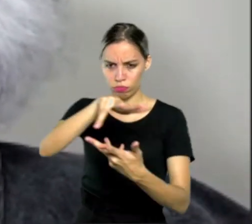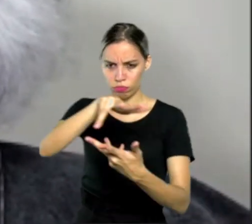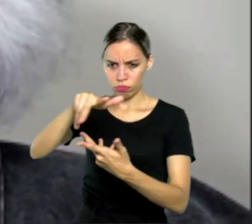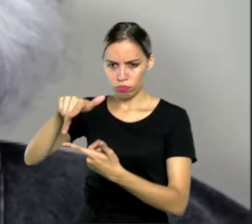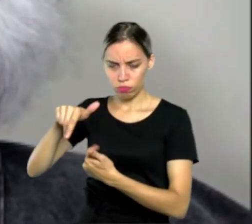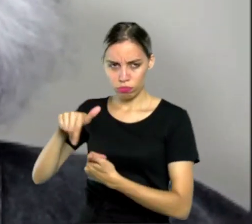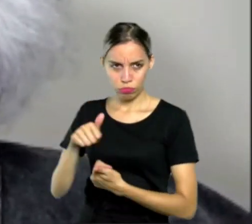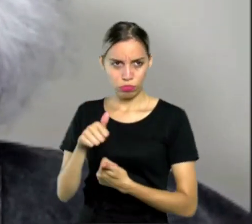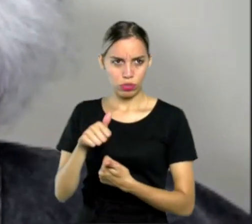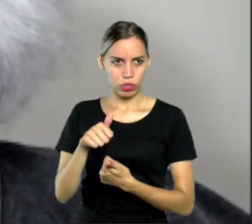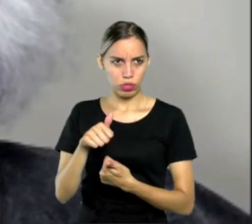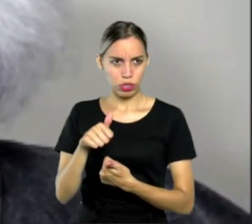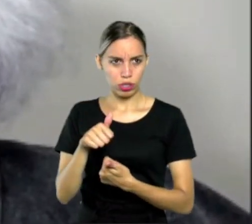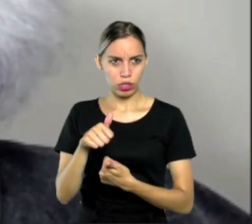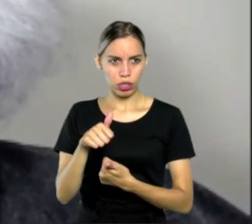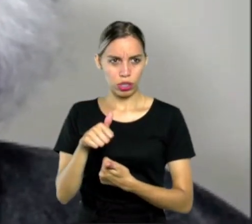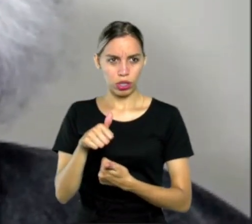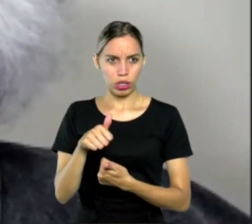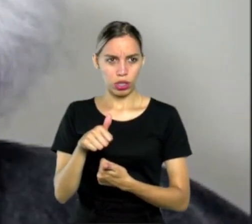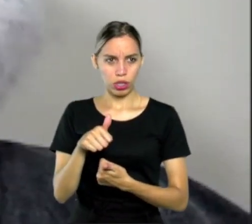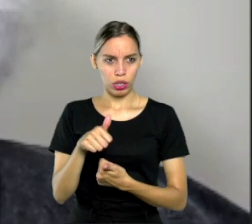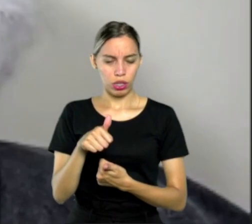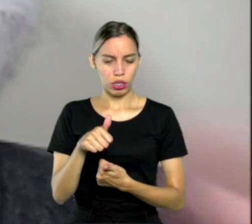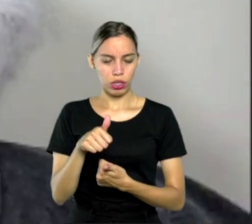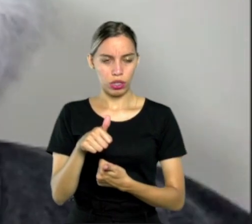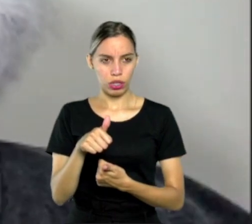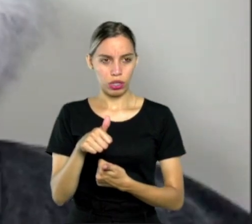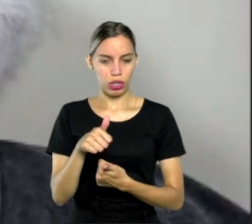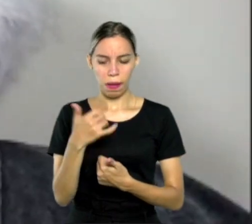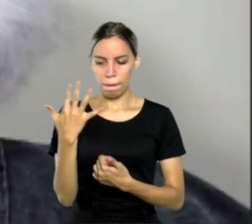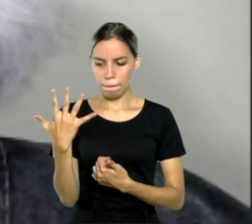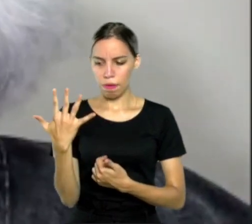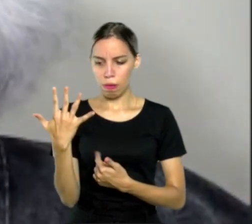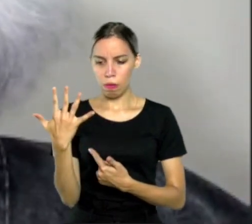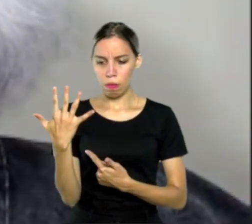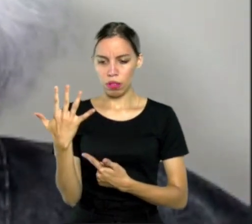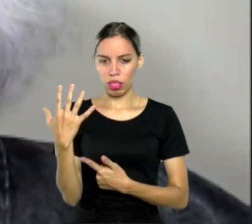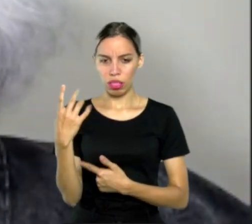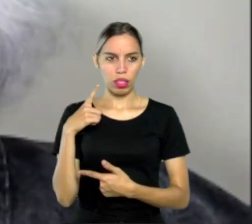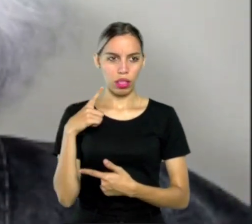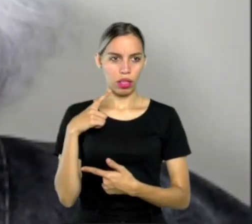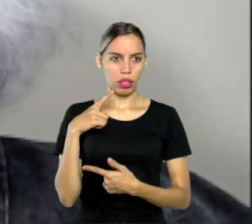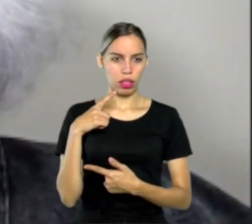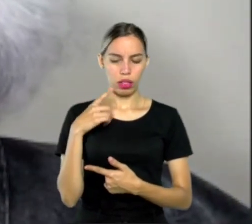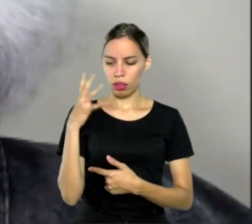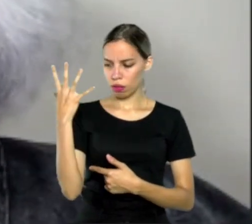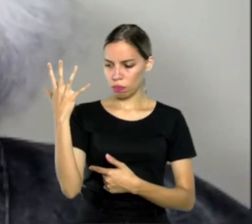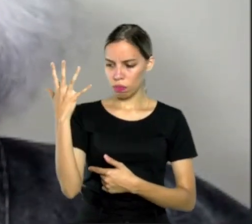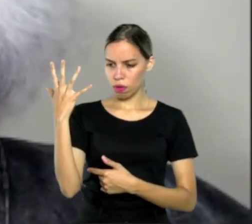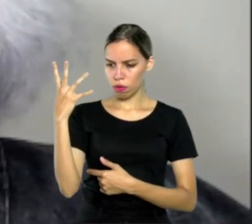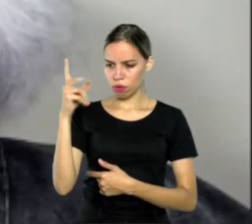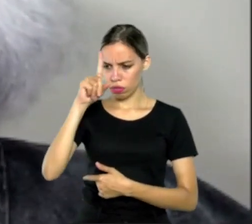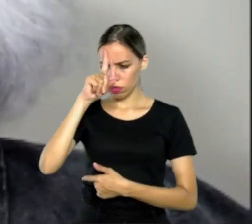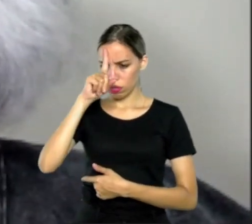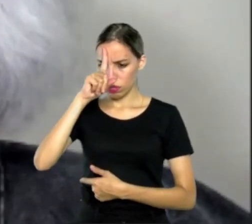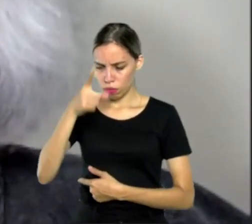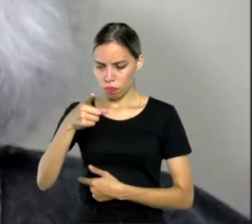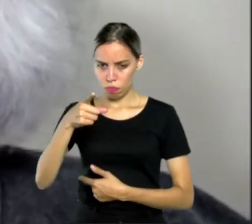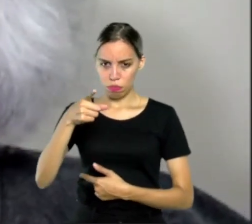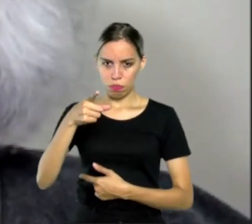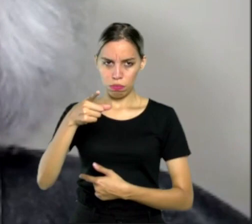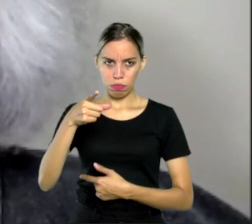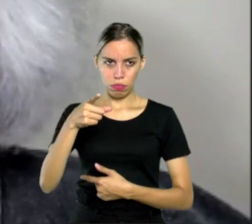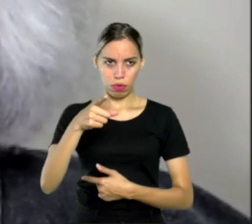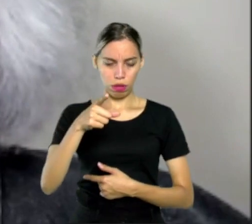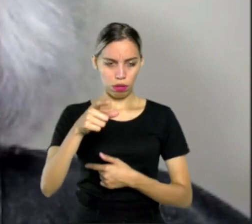mão que balança o berço, governa o mundo, né? Então, sim, eu pus a mão que governa o verso balança os muros, né?